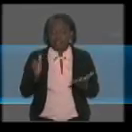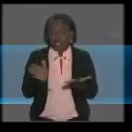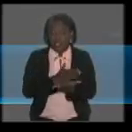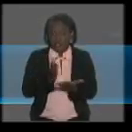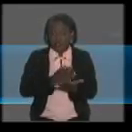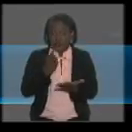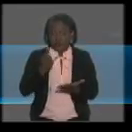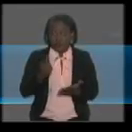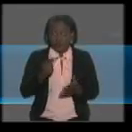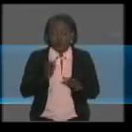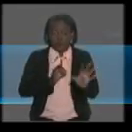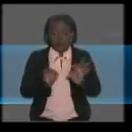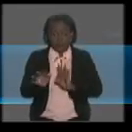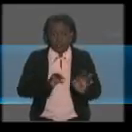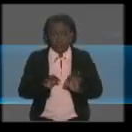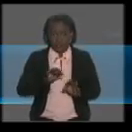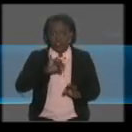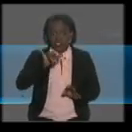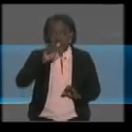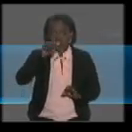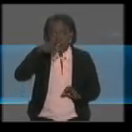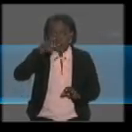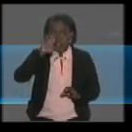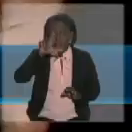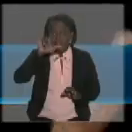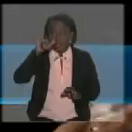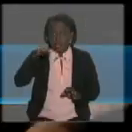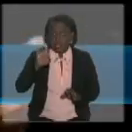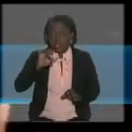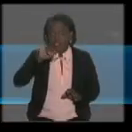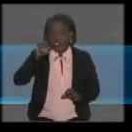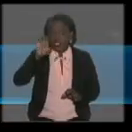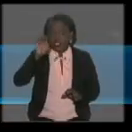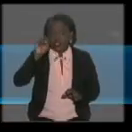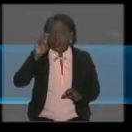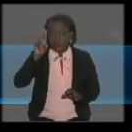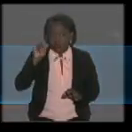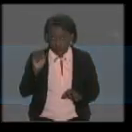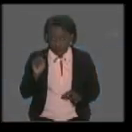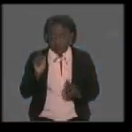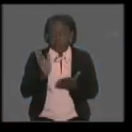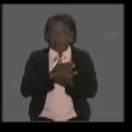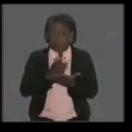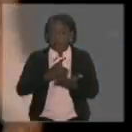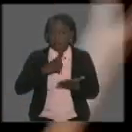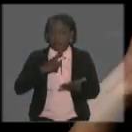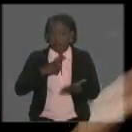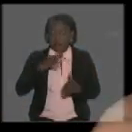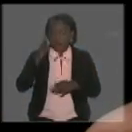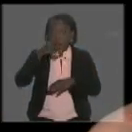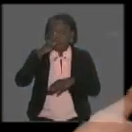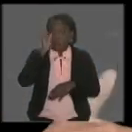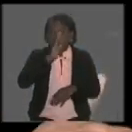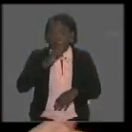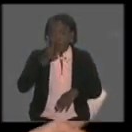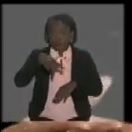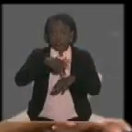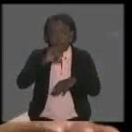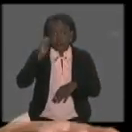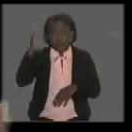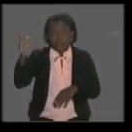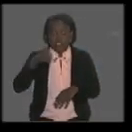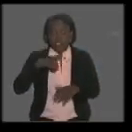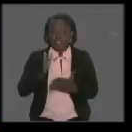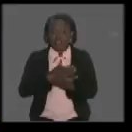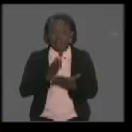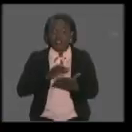livro, por exemplo, organizado pela Jaqueline Jesus, por exemplo, Transfeminismos, né, e Teoria. Fora do Brasil, você tem algumas revistas, como